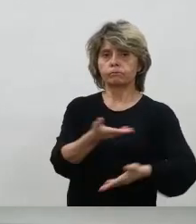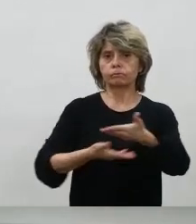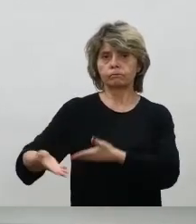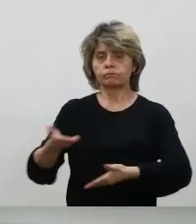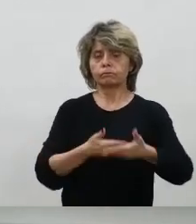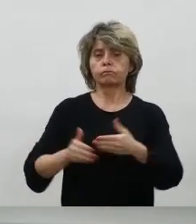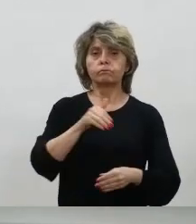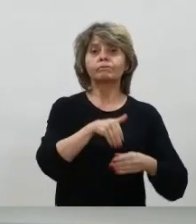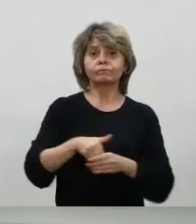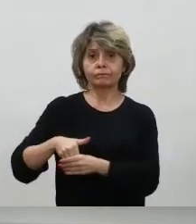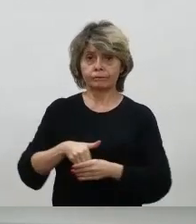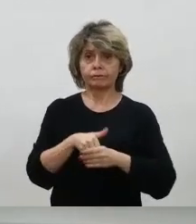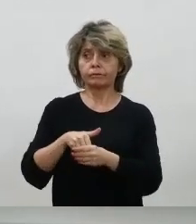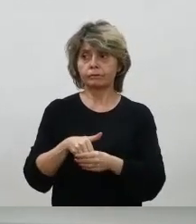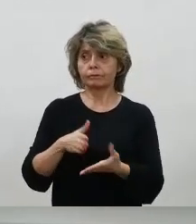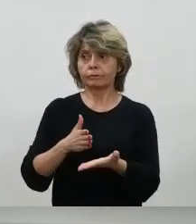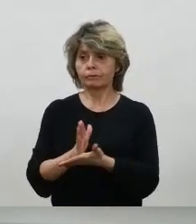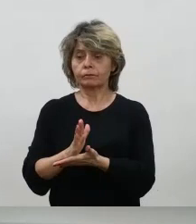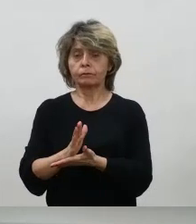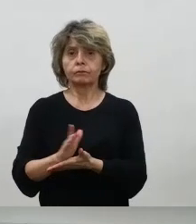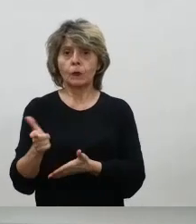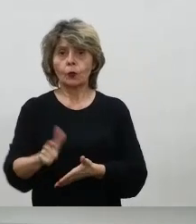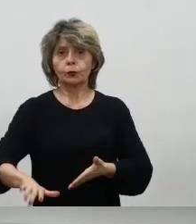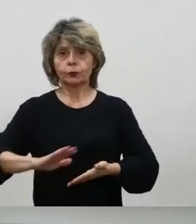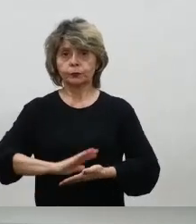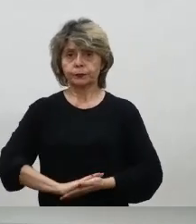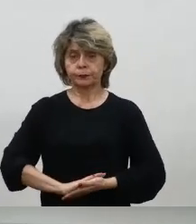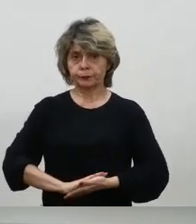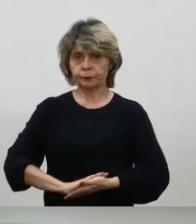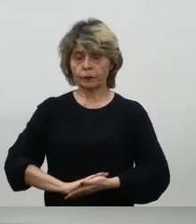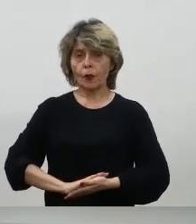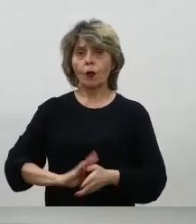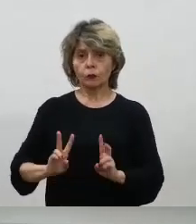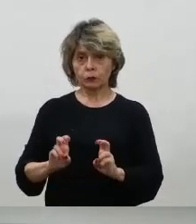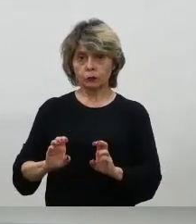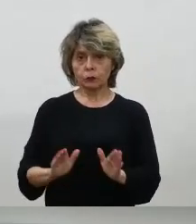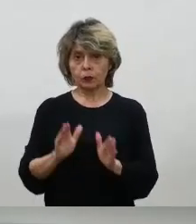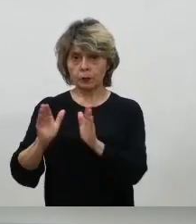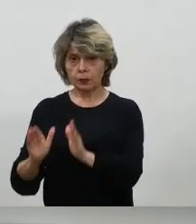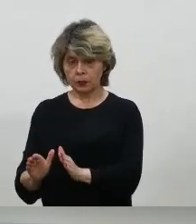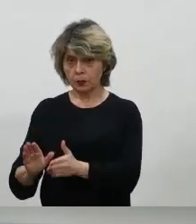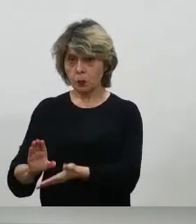em votação aprovados falta simples